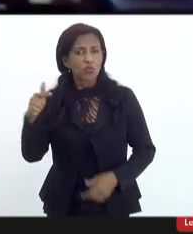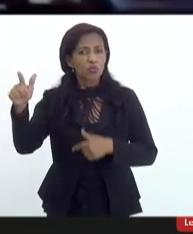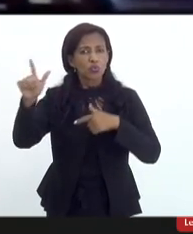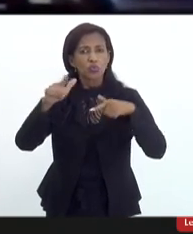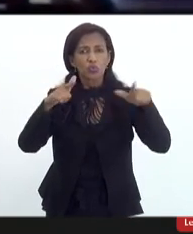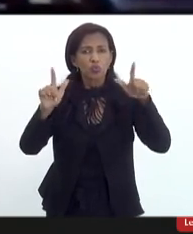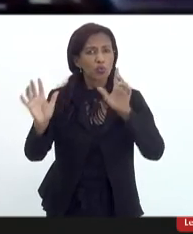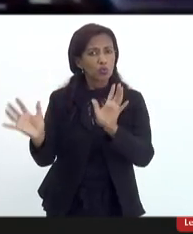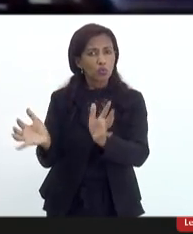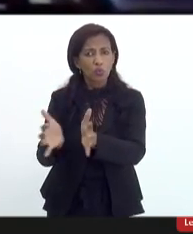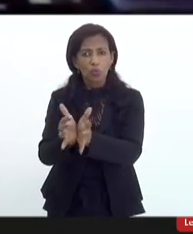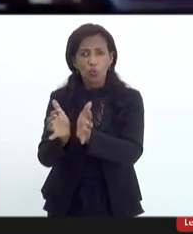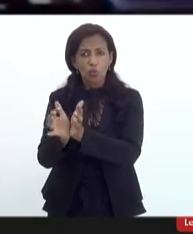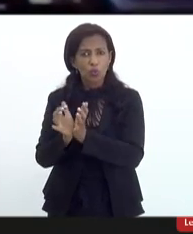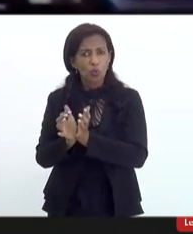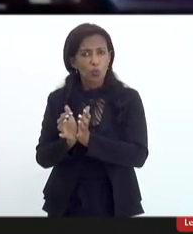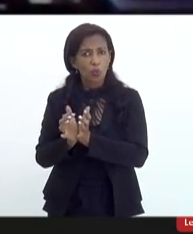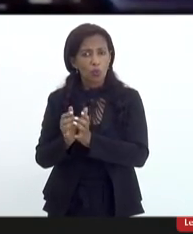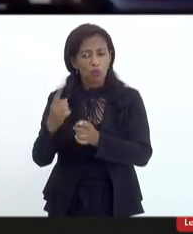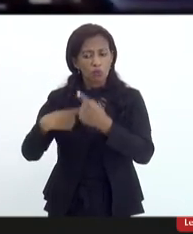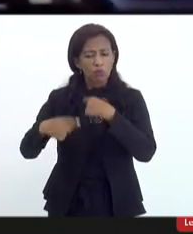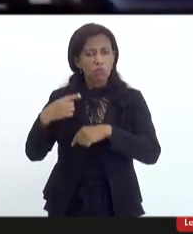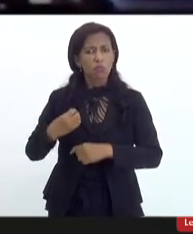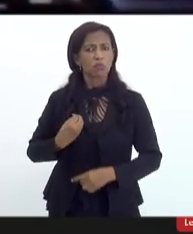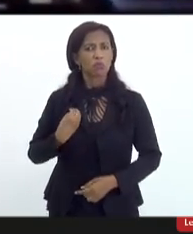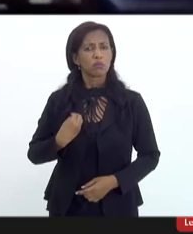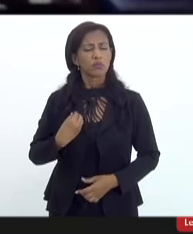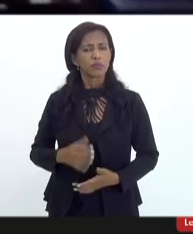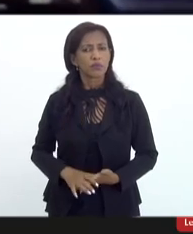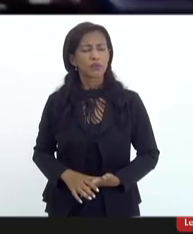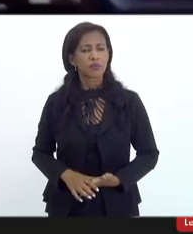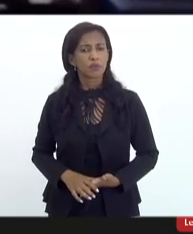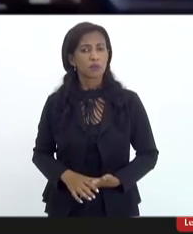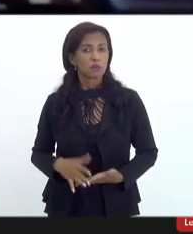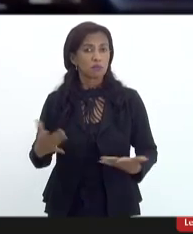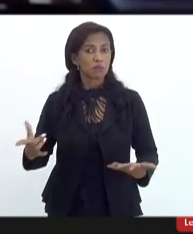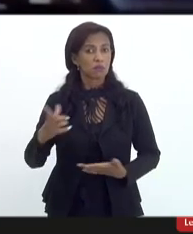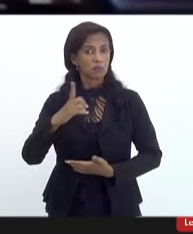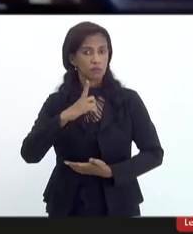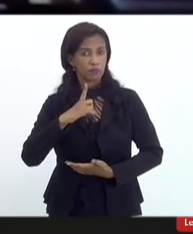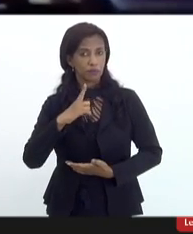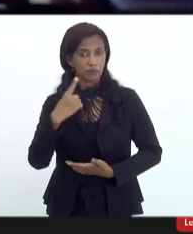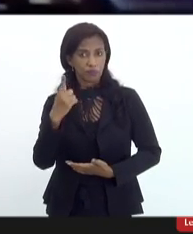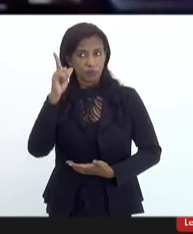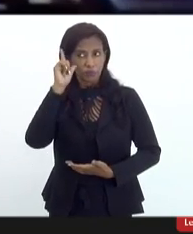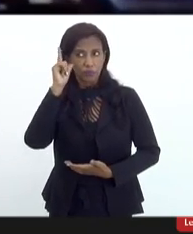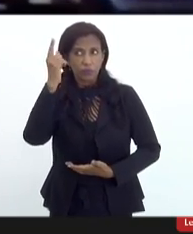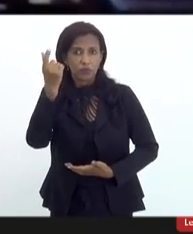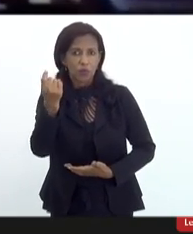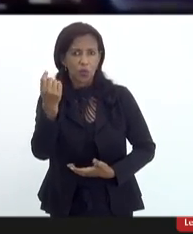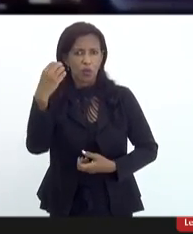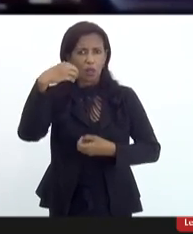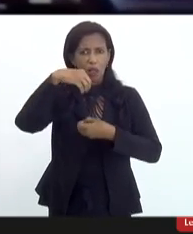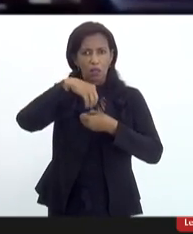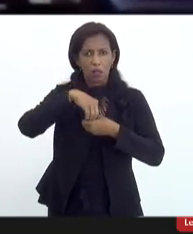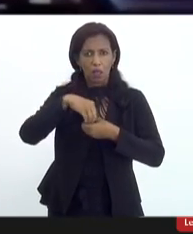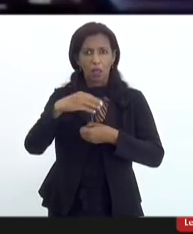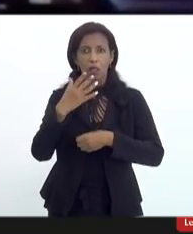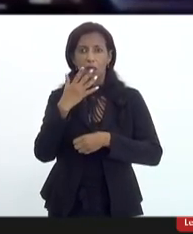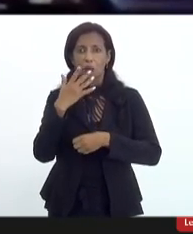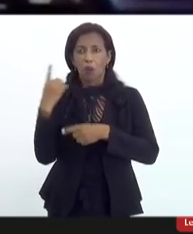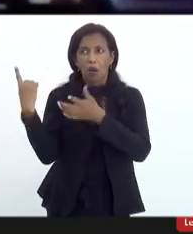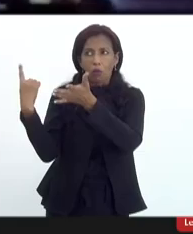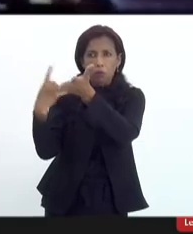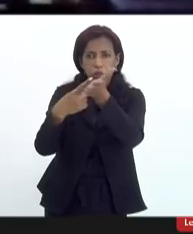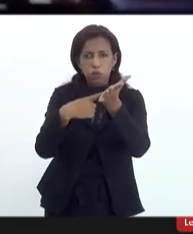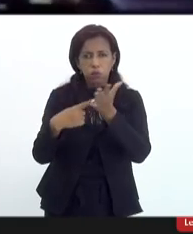outros grupos para o seu enriquecimento. Então, a gente tem, numa lógica que está até nos acordos, quando a